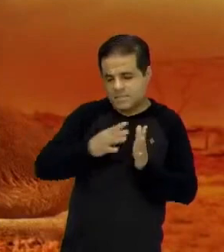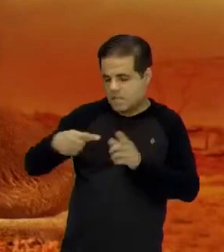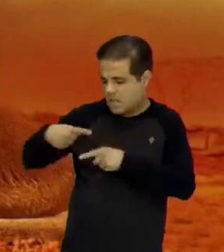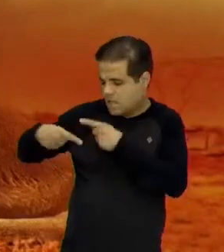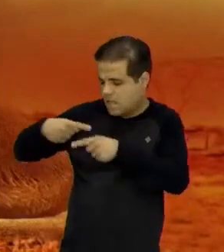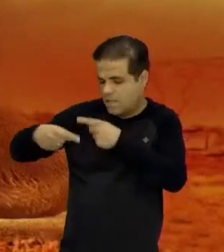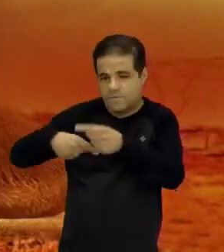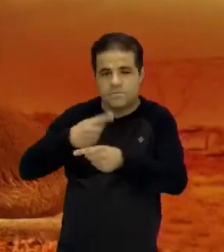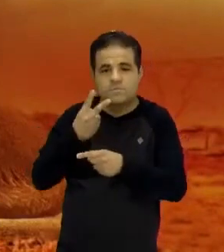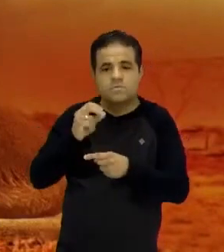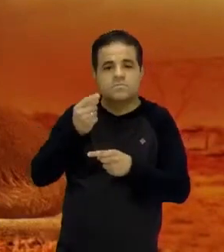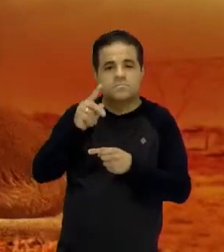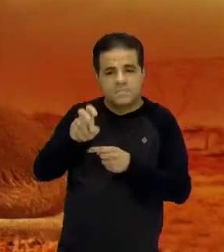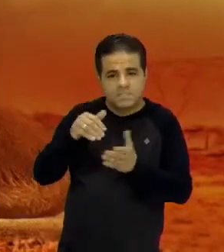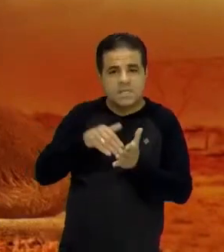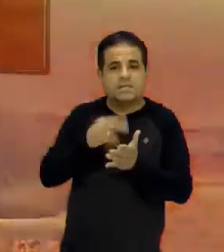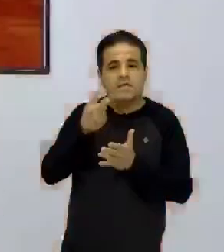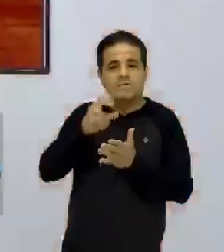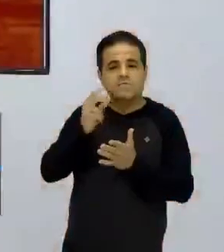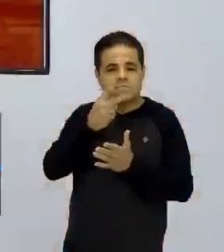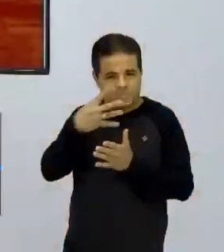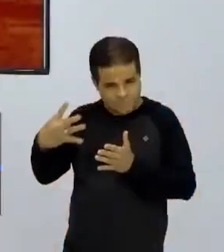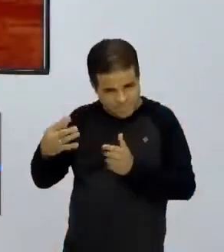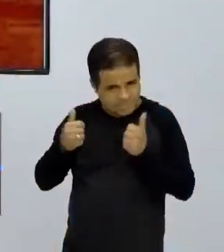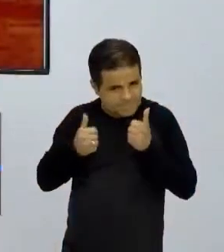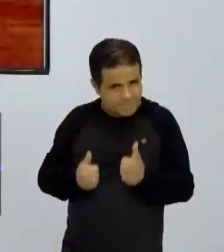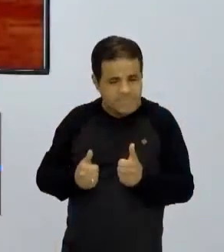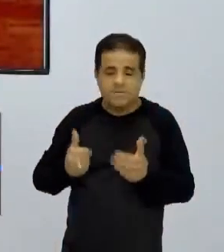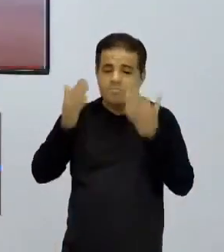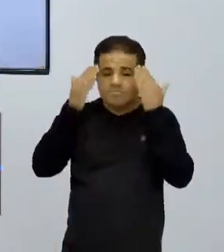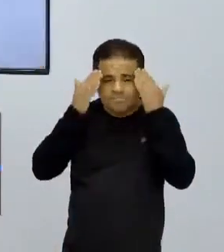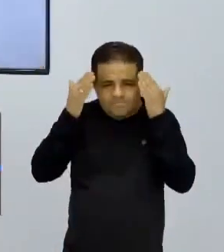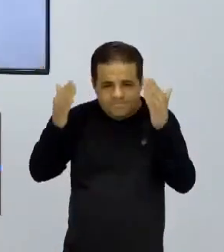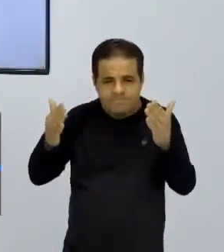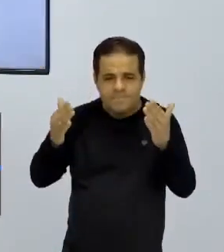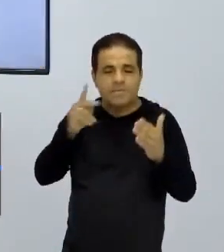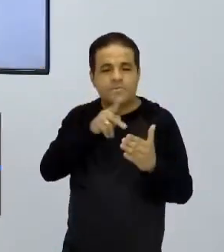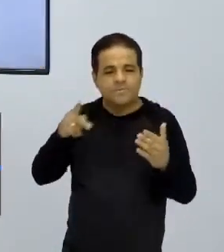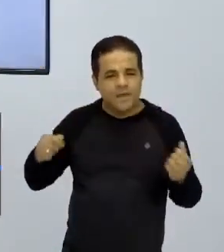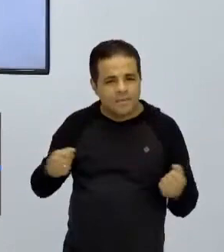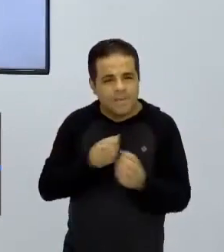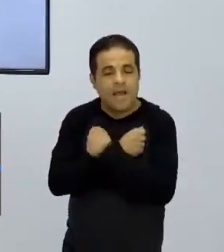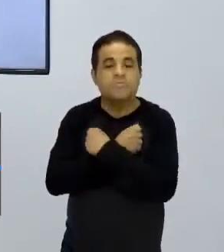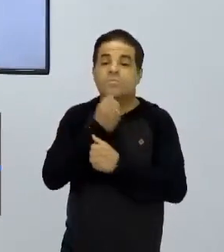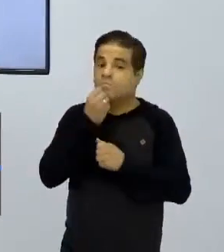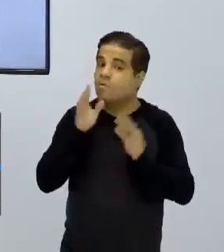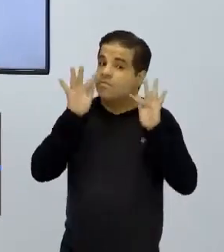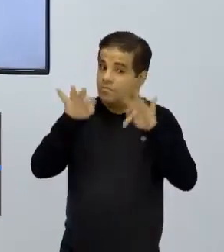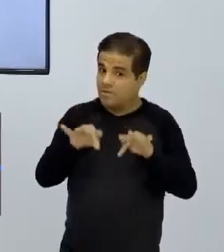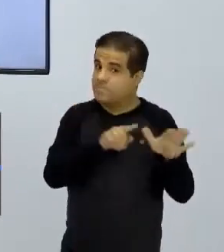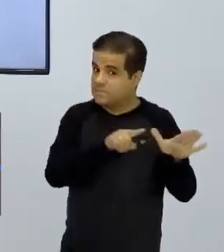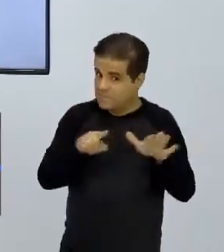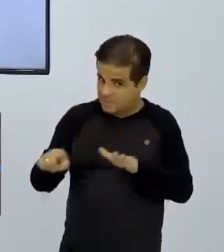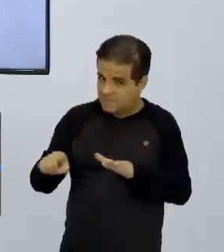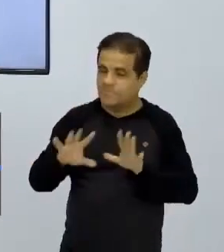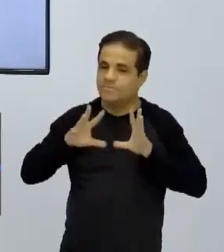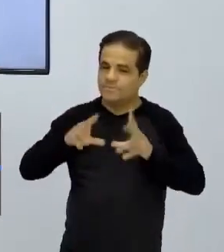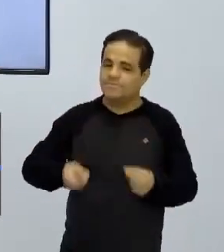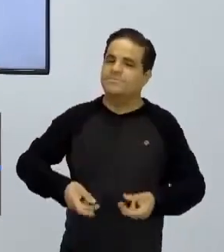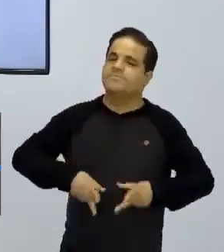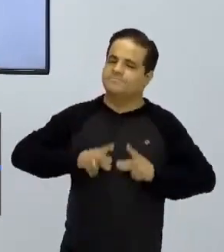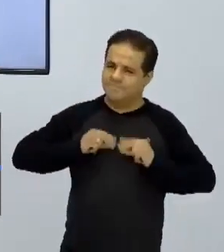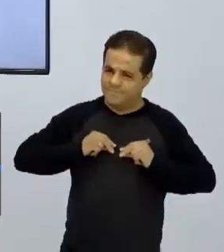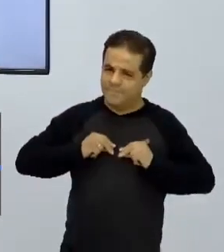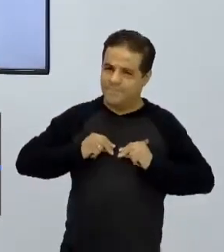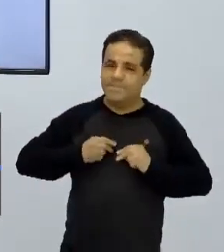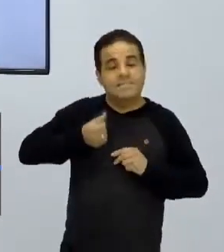afrodescendentes 2015-2024. Valeu, galerinha, professores, legal, um forte abraço, um bom final de semana merecido,